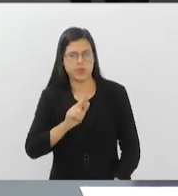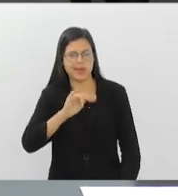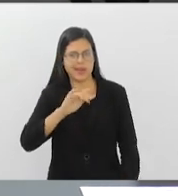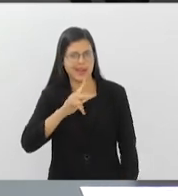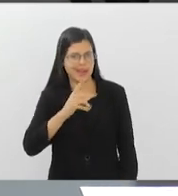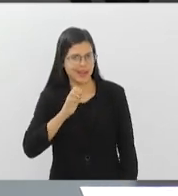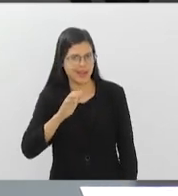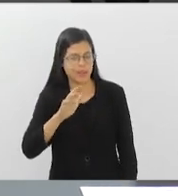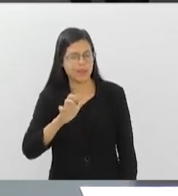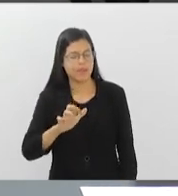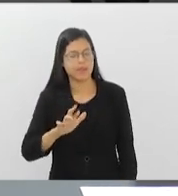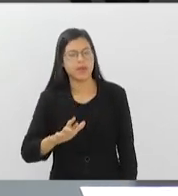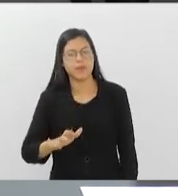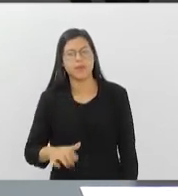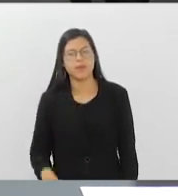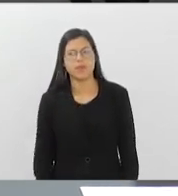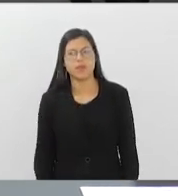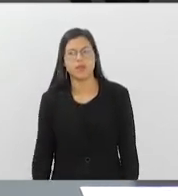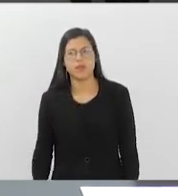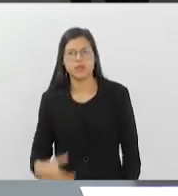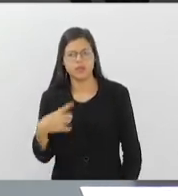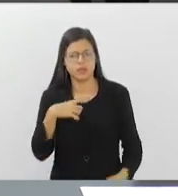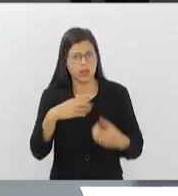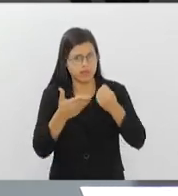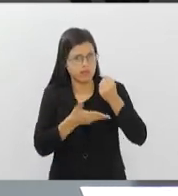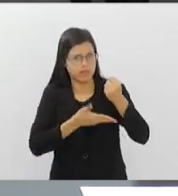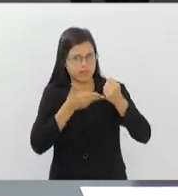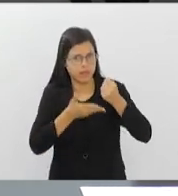tem os seus fundamentos jurídicos